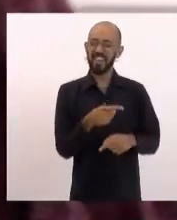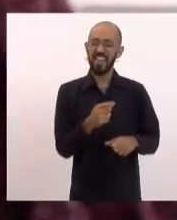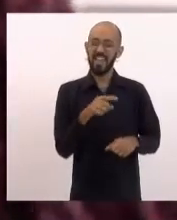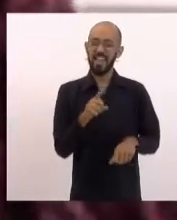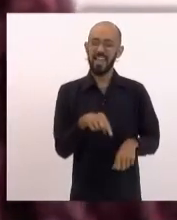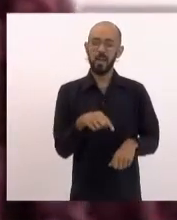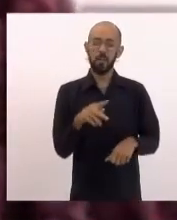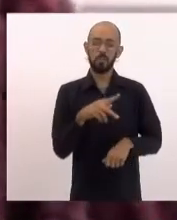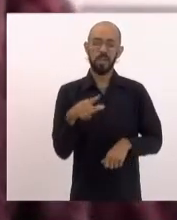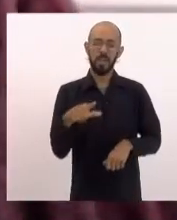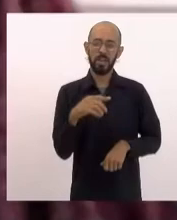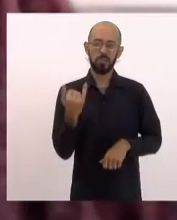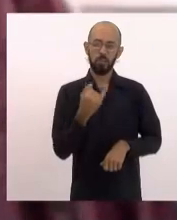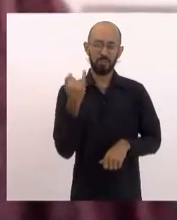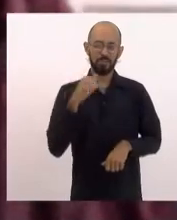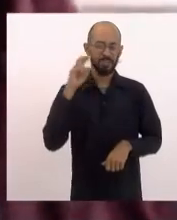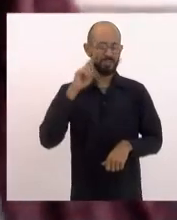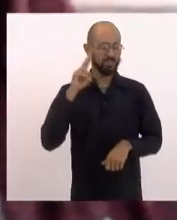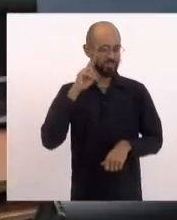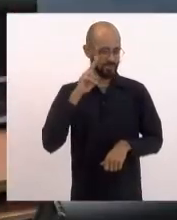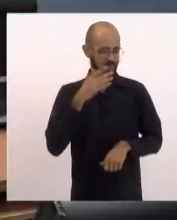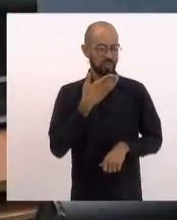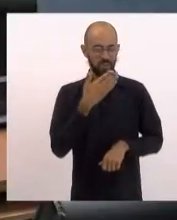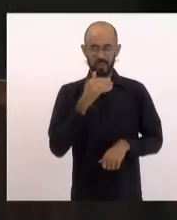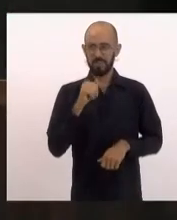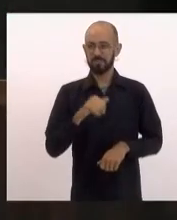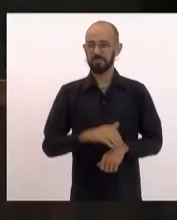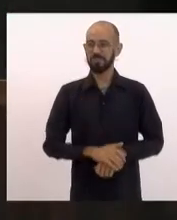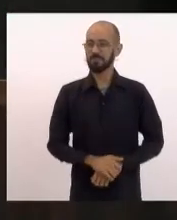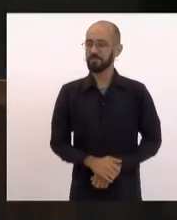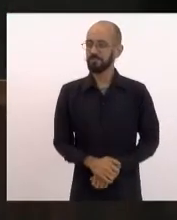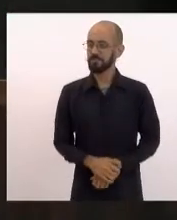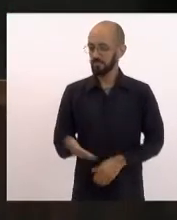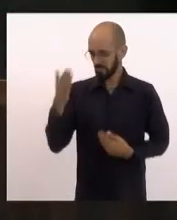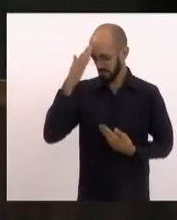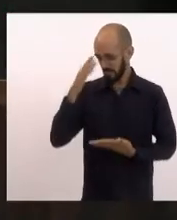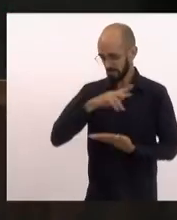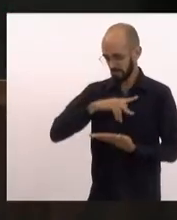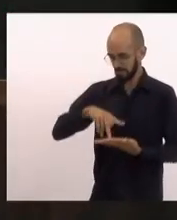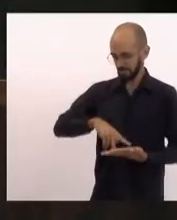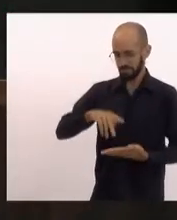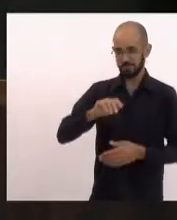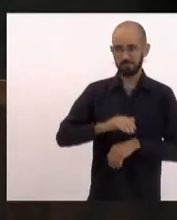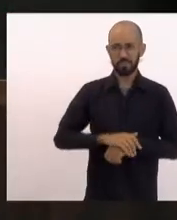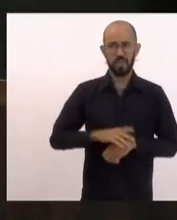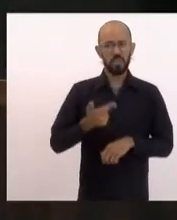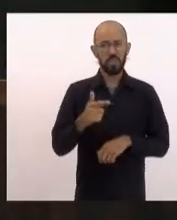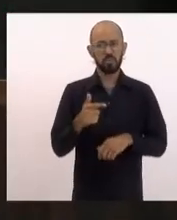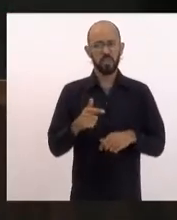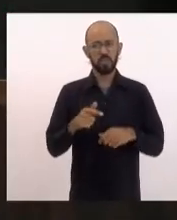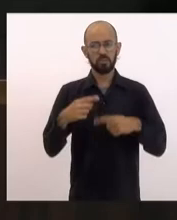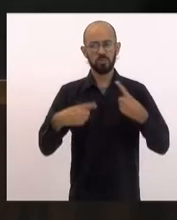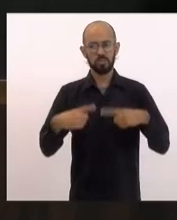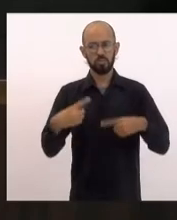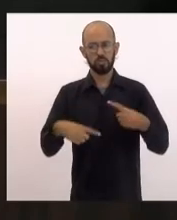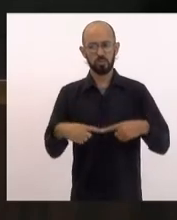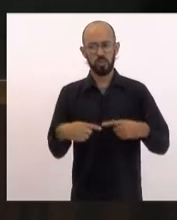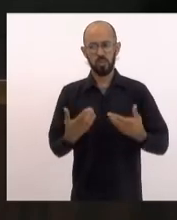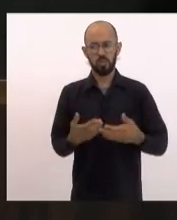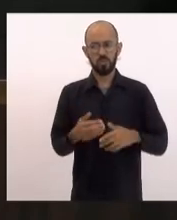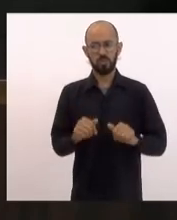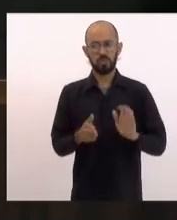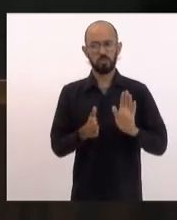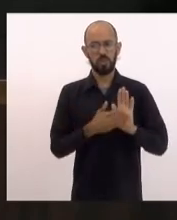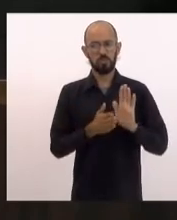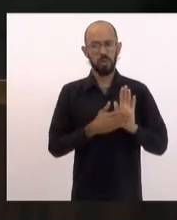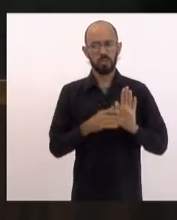é fundamental. Obrigada, presidente. Ok. Não havendo quem queira discutir, encerrada a discussão. O presente